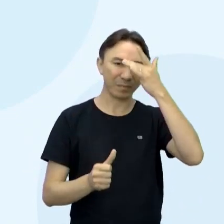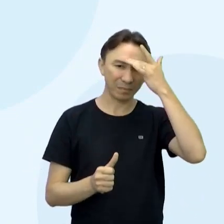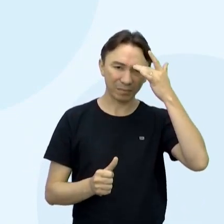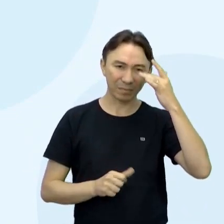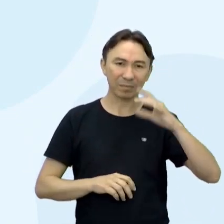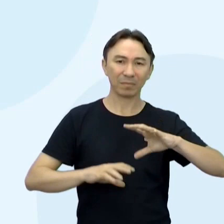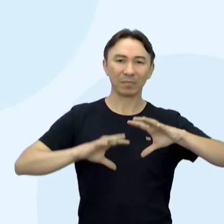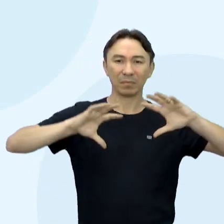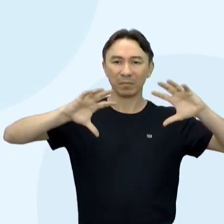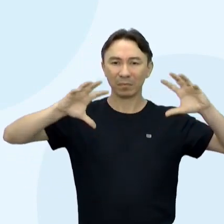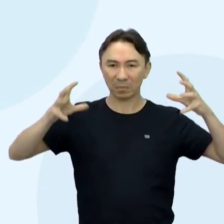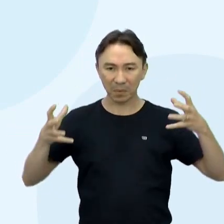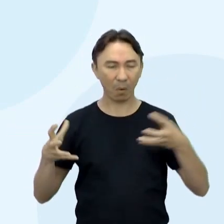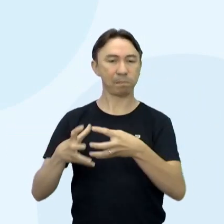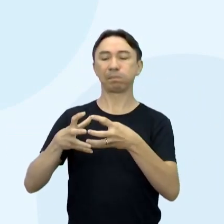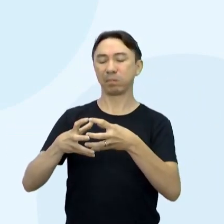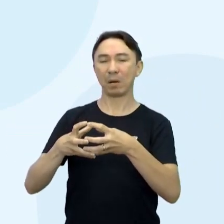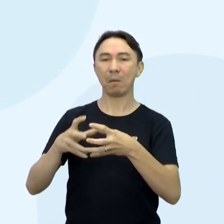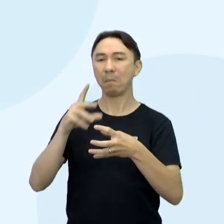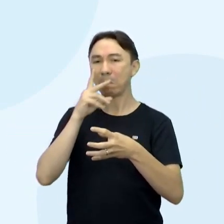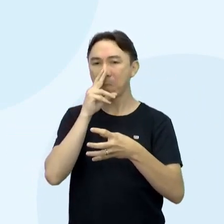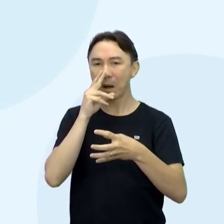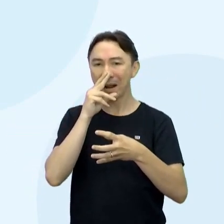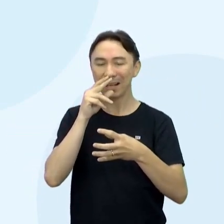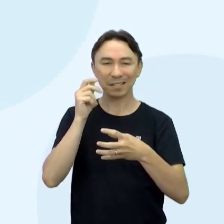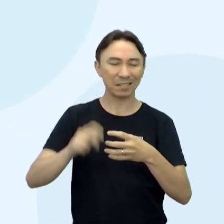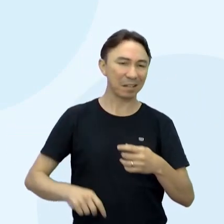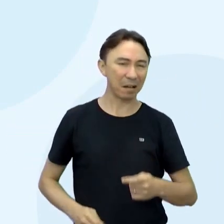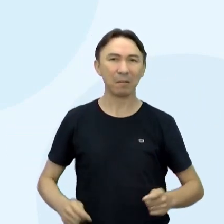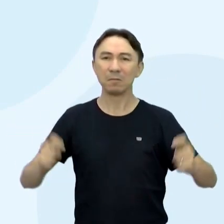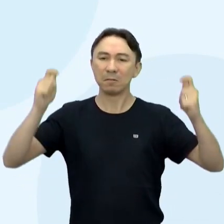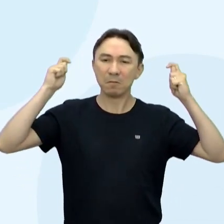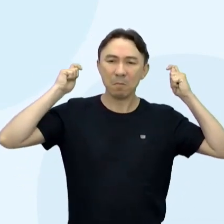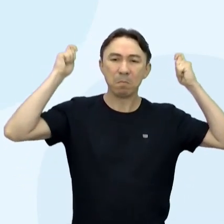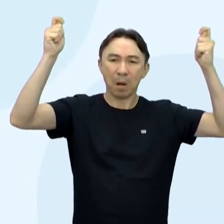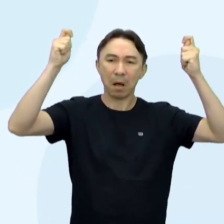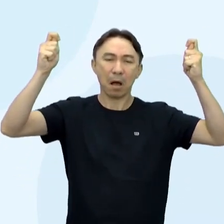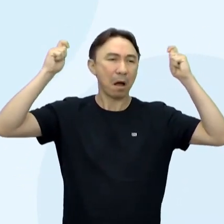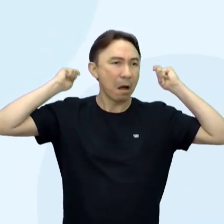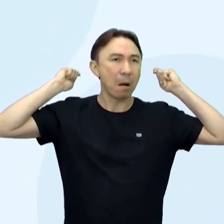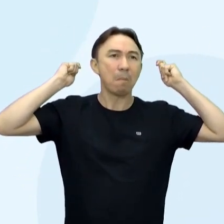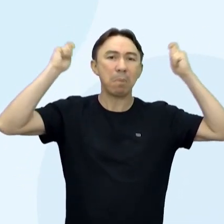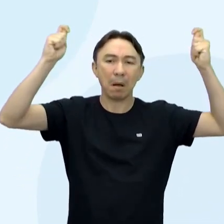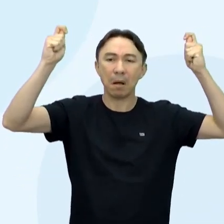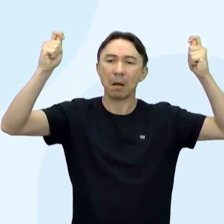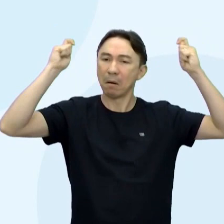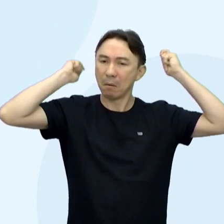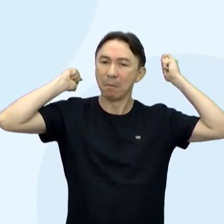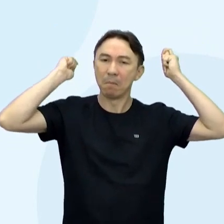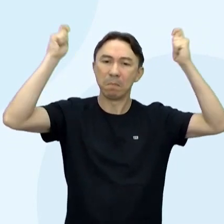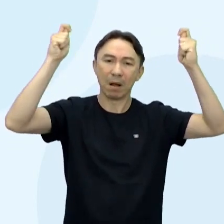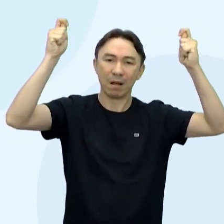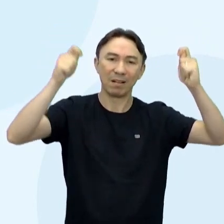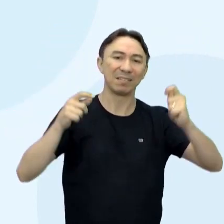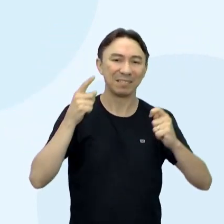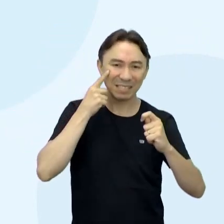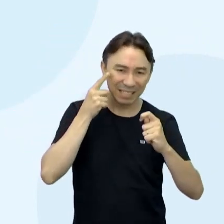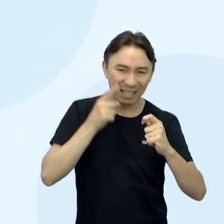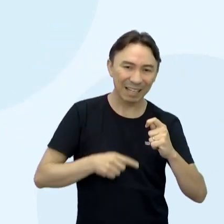estivessem indo para uma passeata. Elas possuem alguns cartazes, daqui nós não